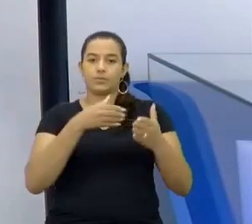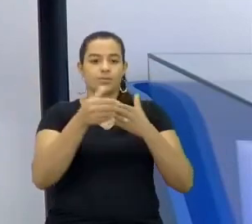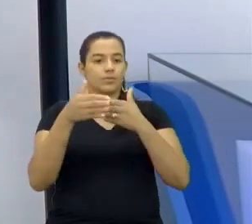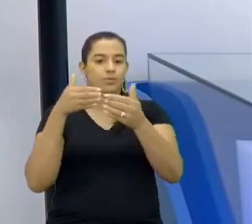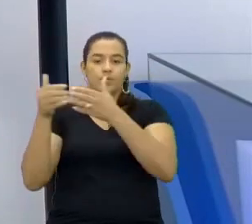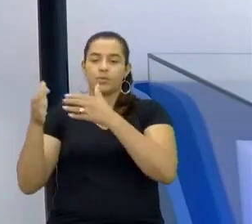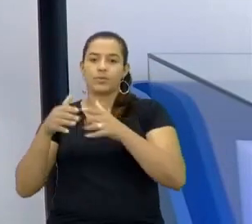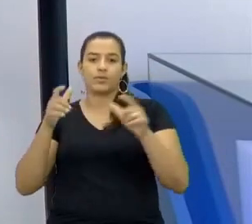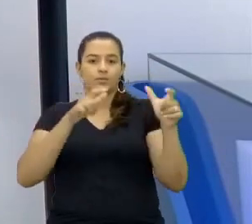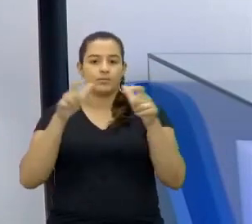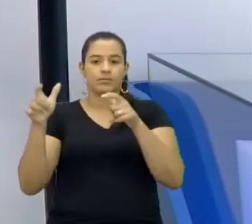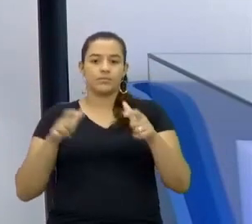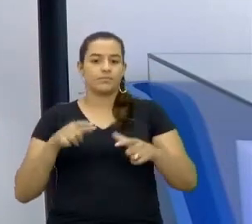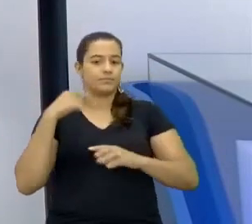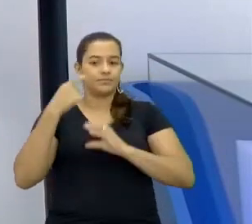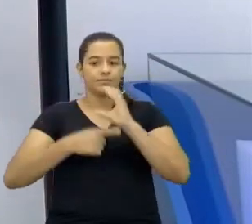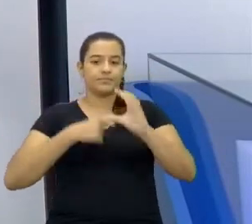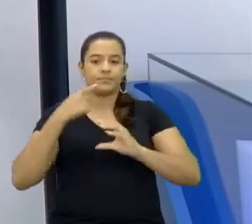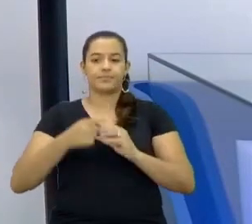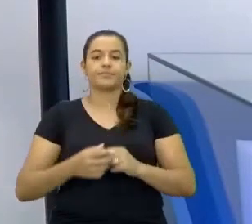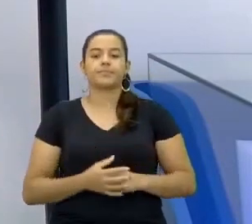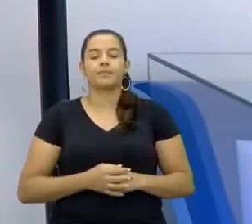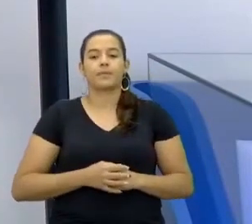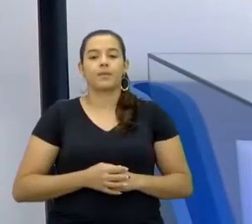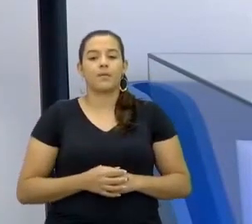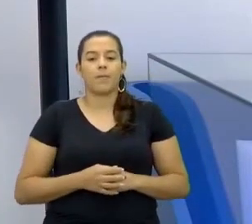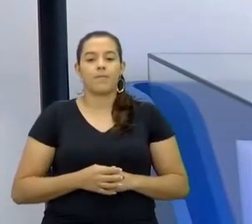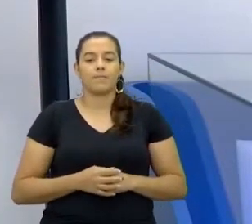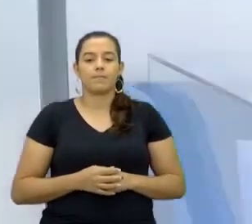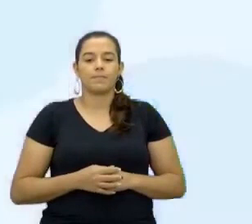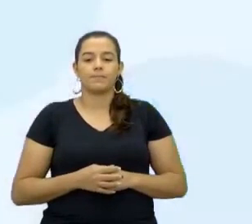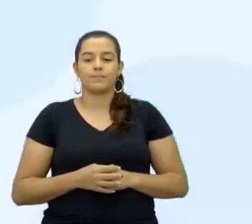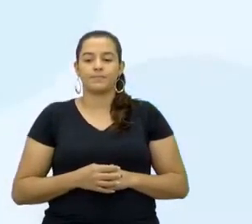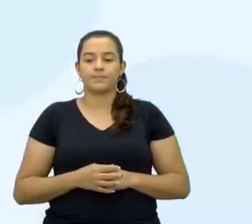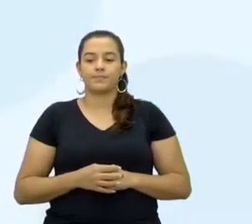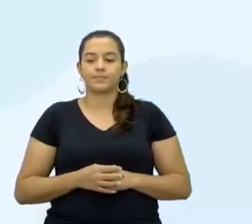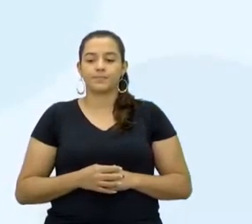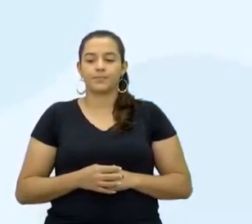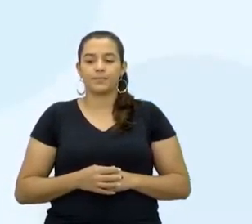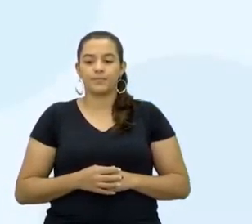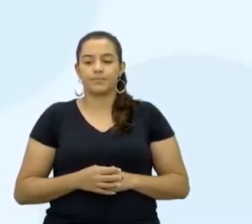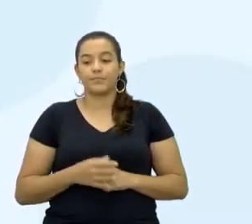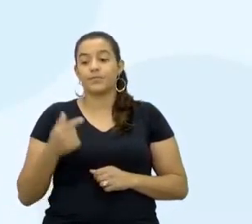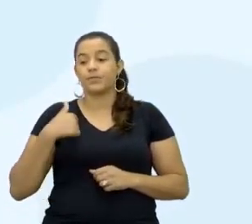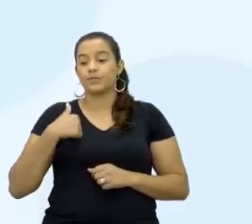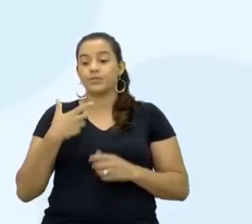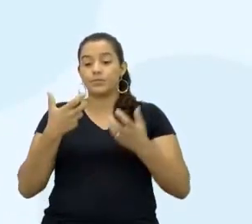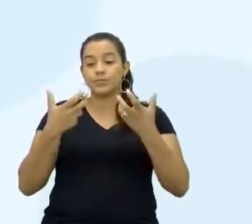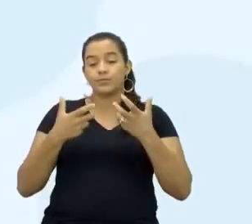tá? Então, eu vou fazer essa divisão para vocês, ó. Eu quero transformar, então,